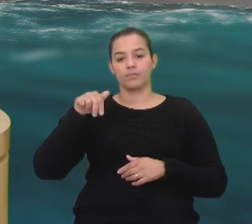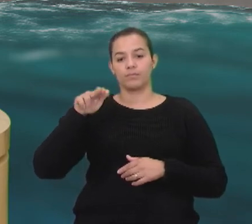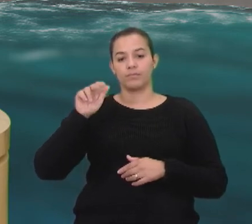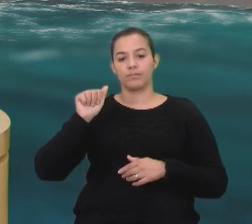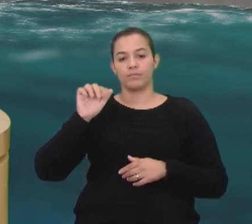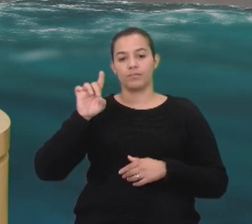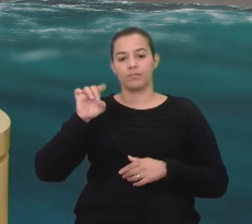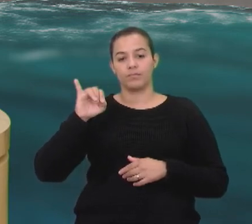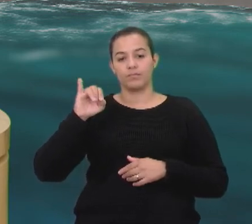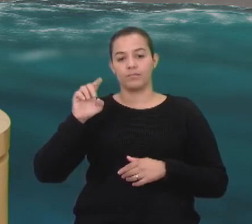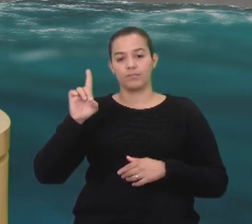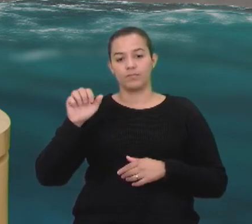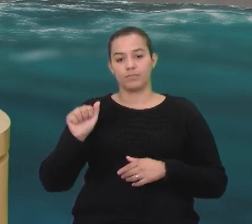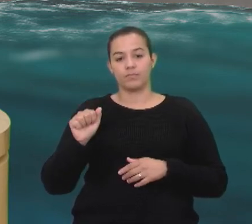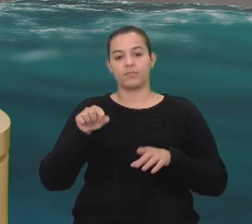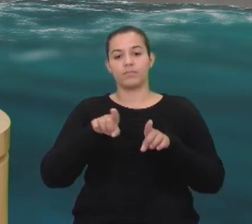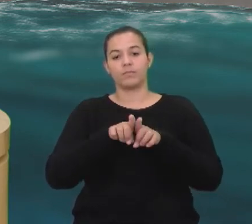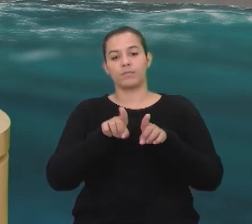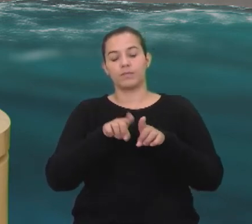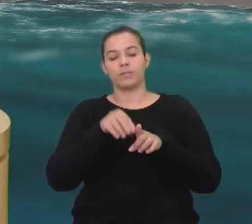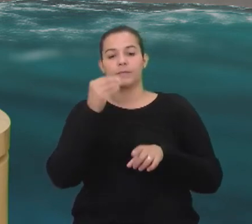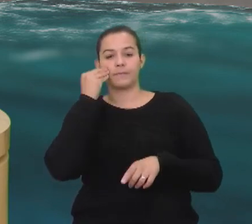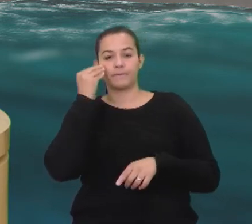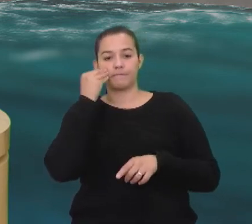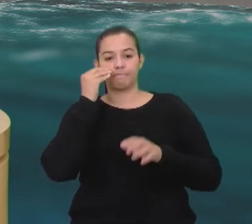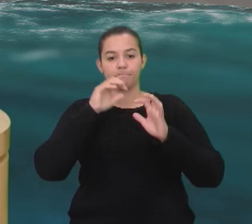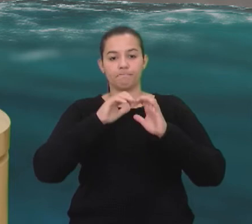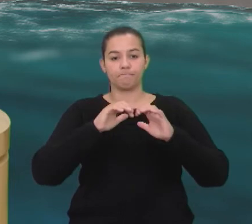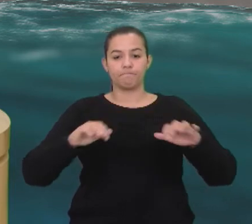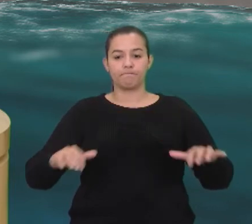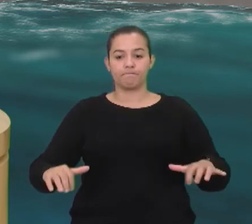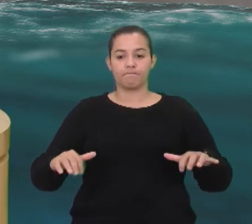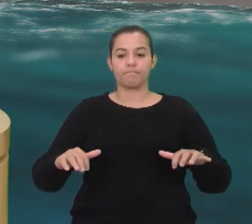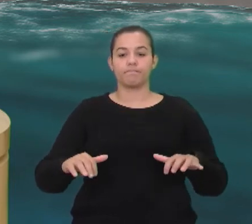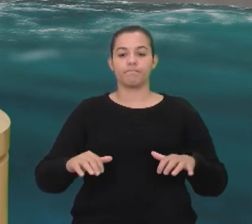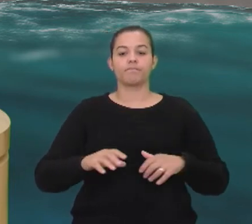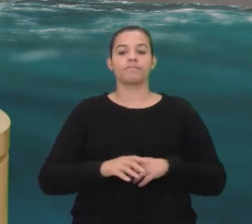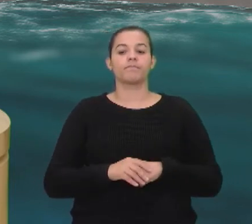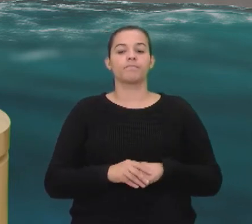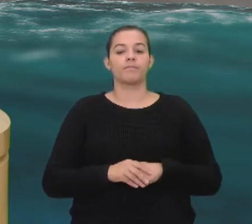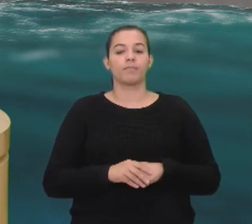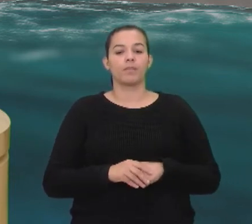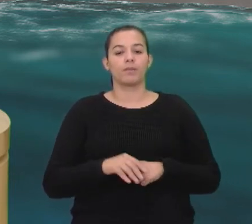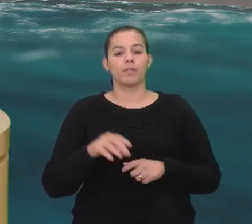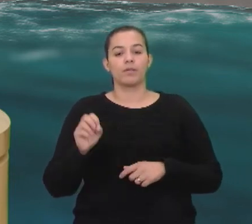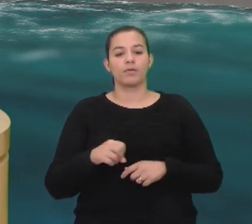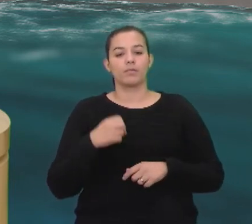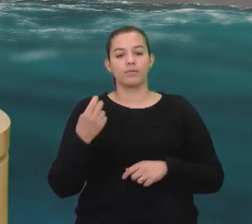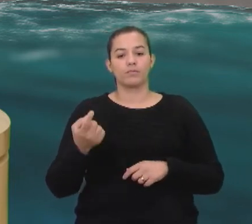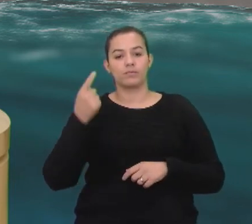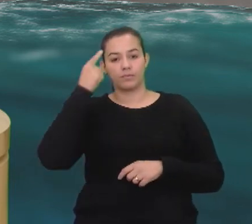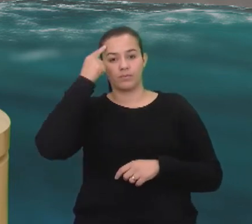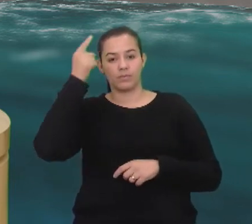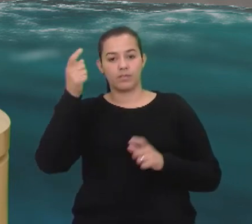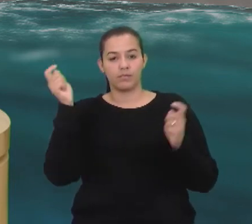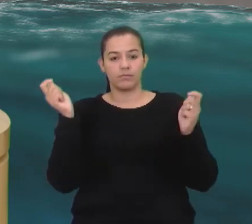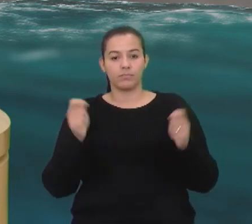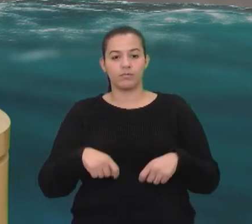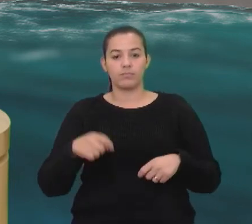de tentar se desvencilhar dessa ideia de colonialidade, ou seja, dessa ideia de uma